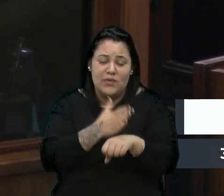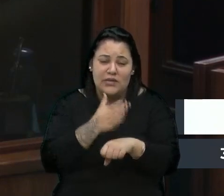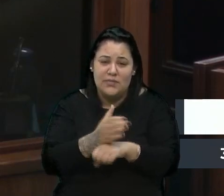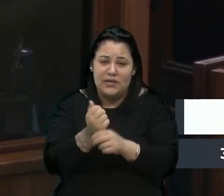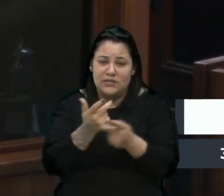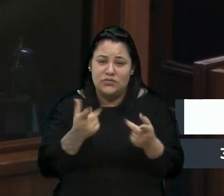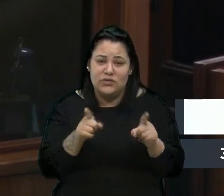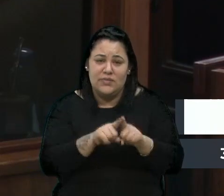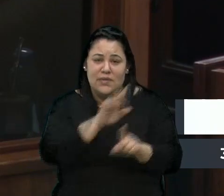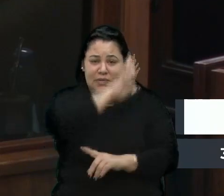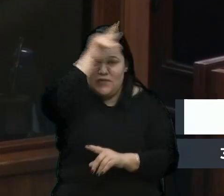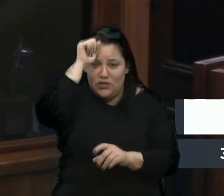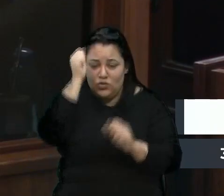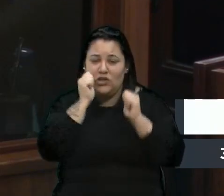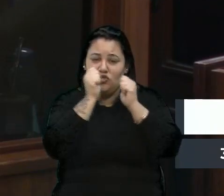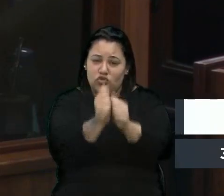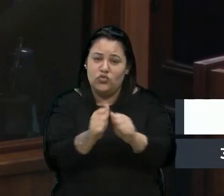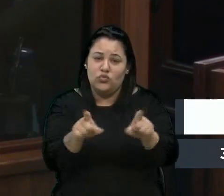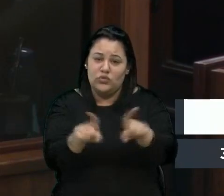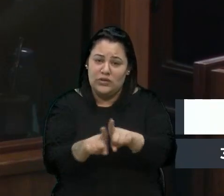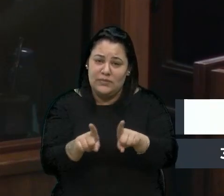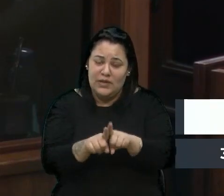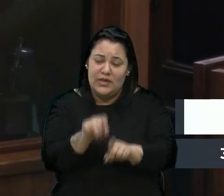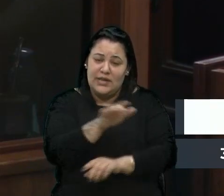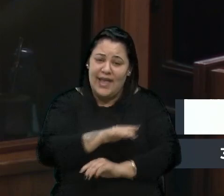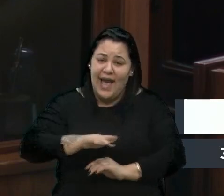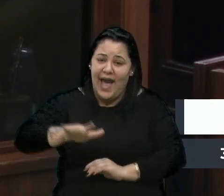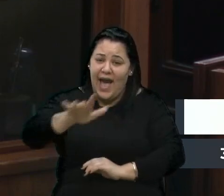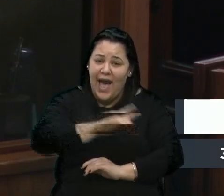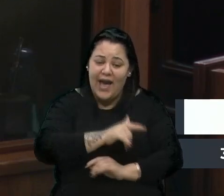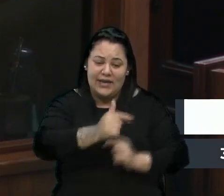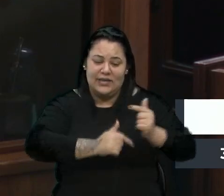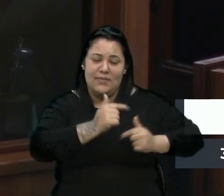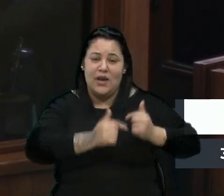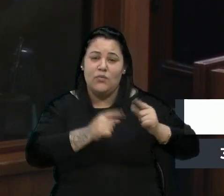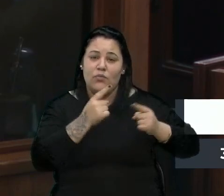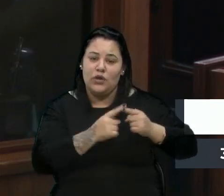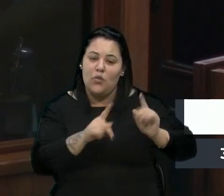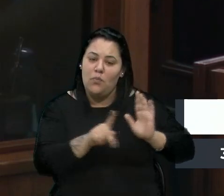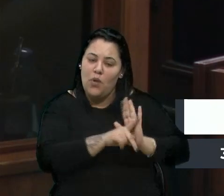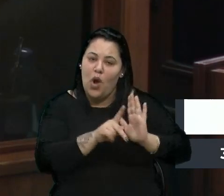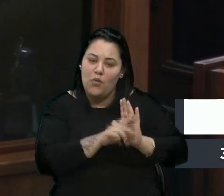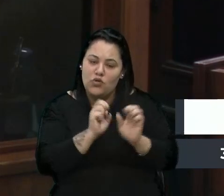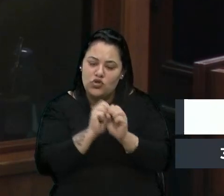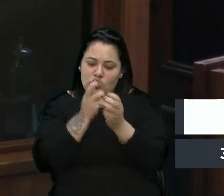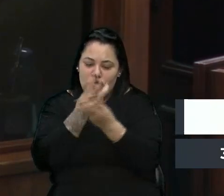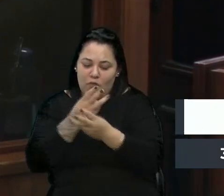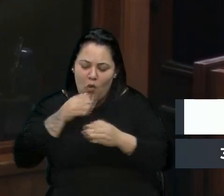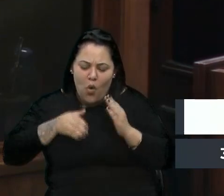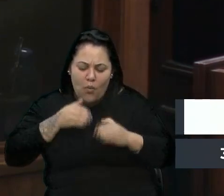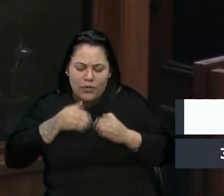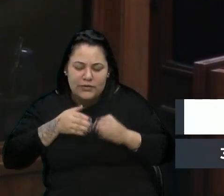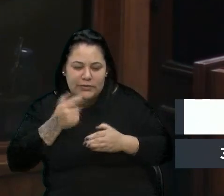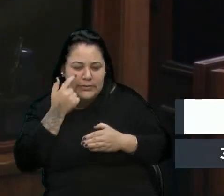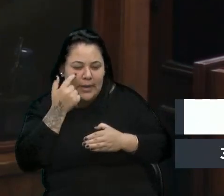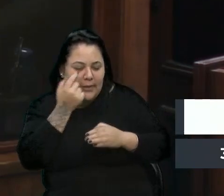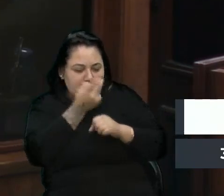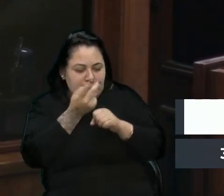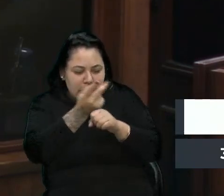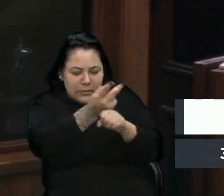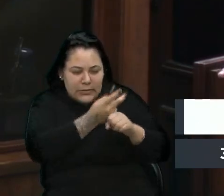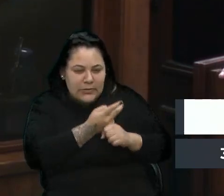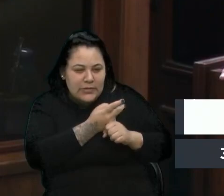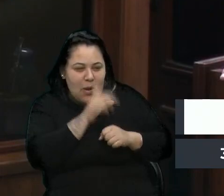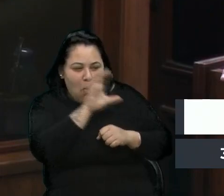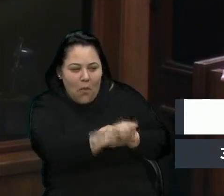de prefeituras no ramo que elas atuam, porque o próprio robô do software identifica onde é que tem a licitação, qual é a cidade que tem a